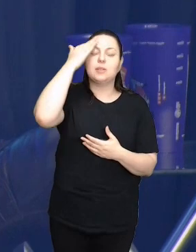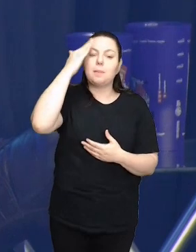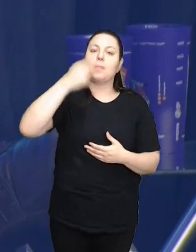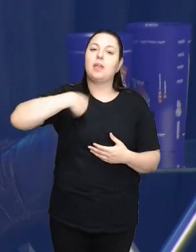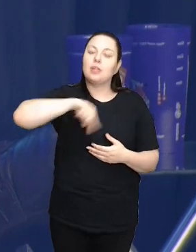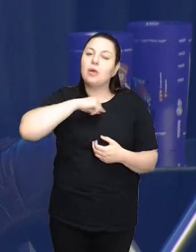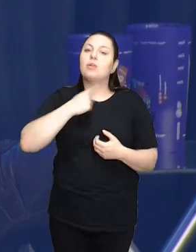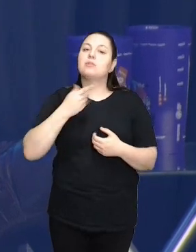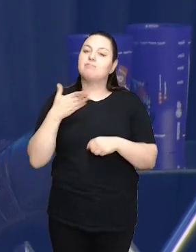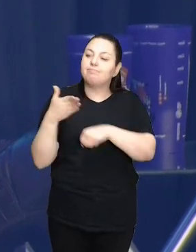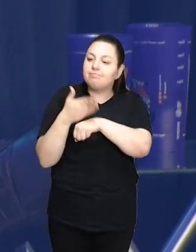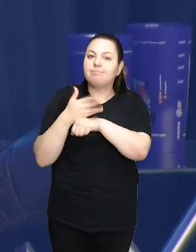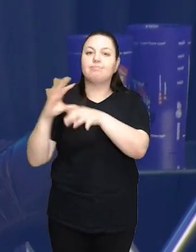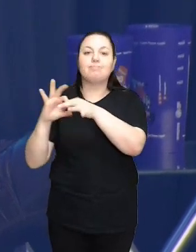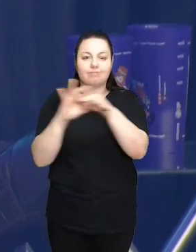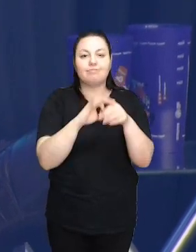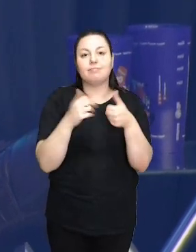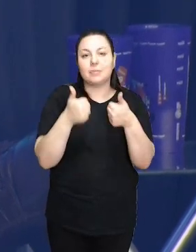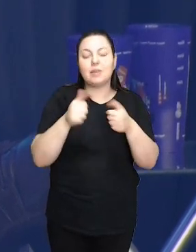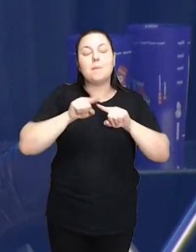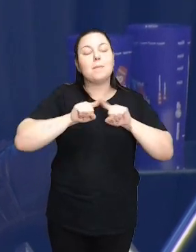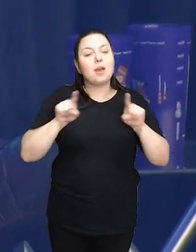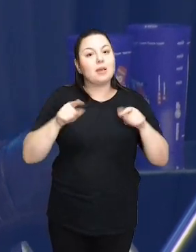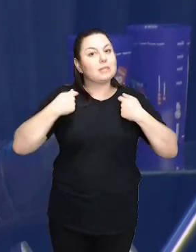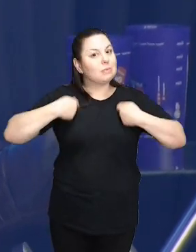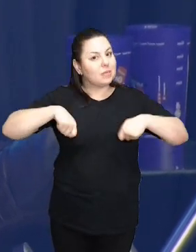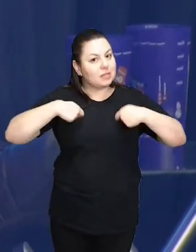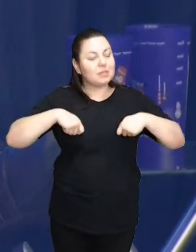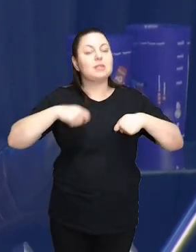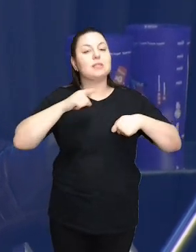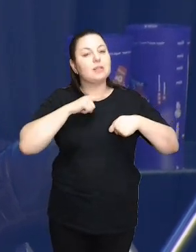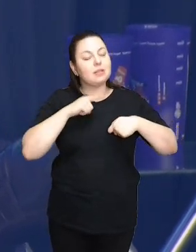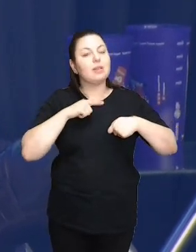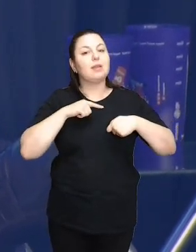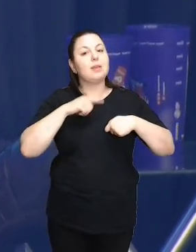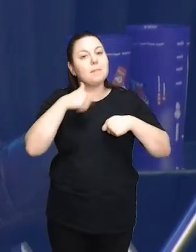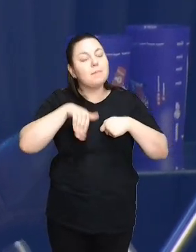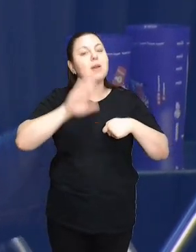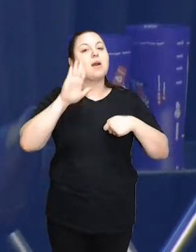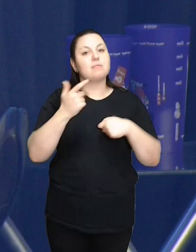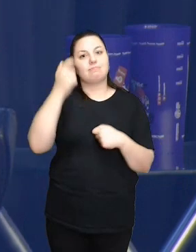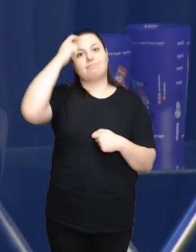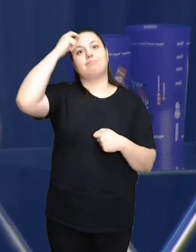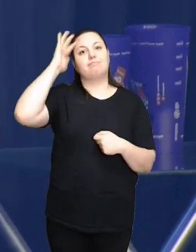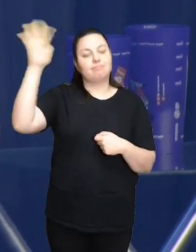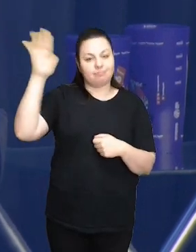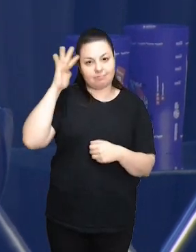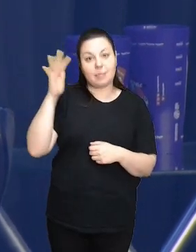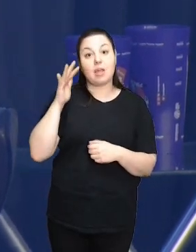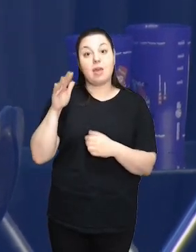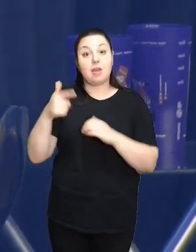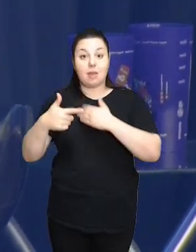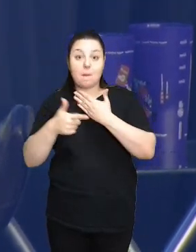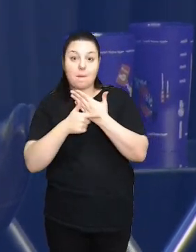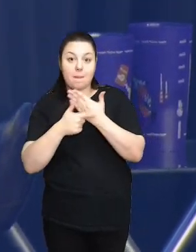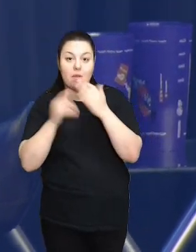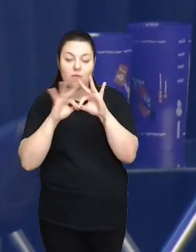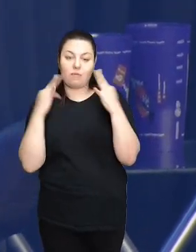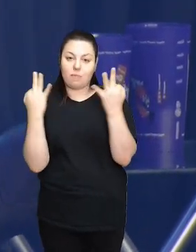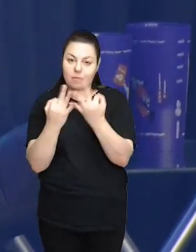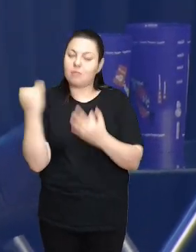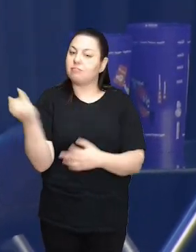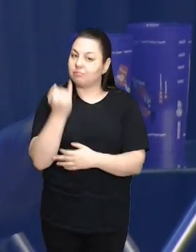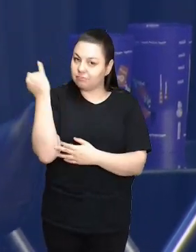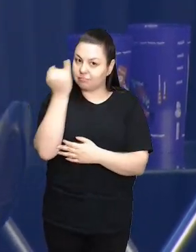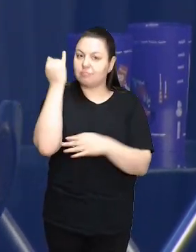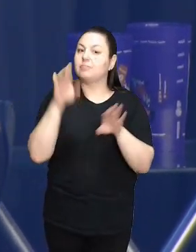justificar isso, mas nós precisamos ainda ter um pouco, caminhar um pouco mais, né? E o papel das famílias é muito importante nesse sentido, por isso o nosso